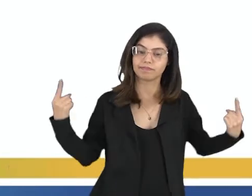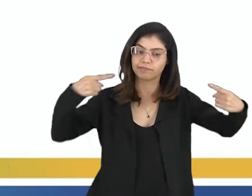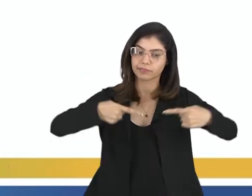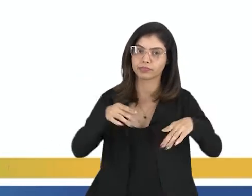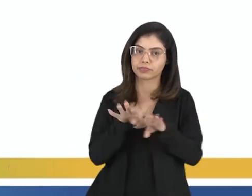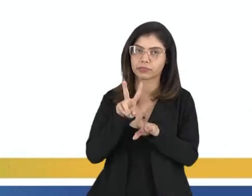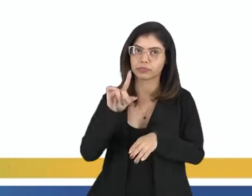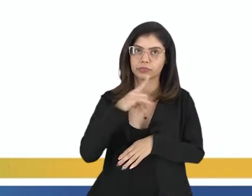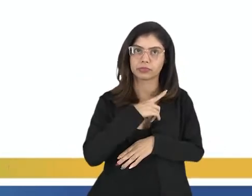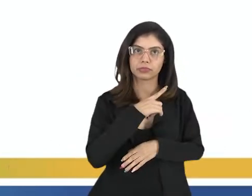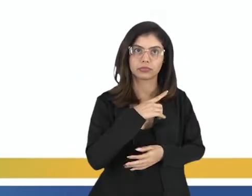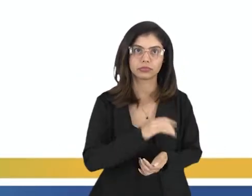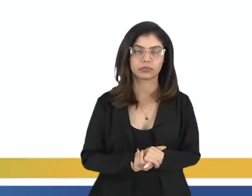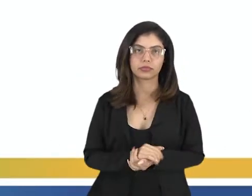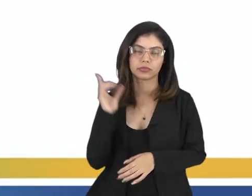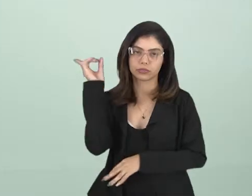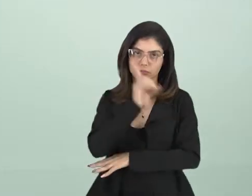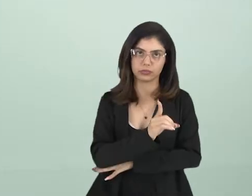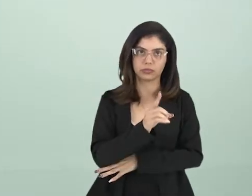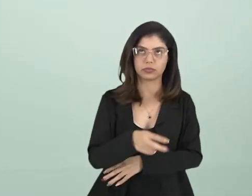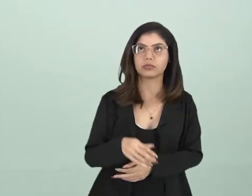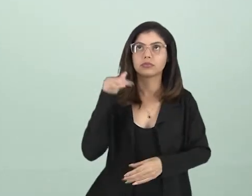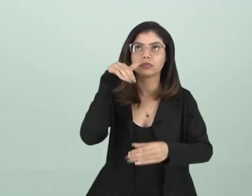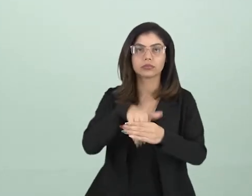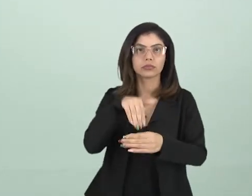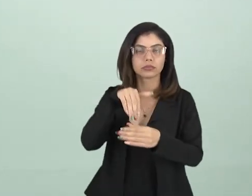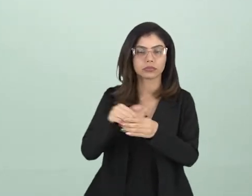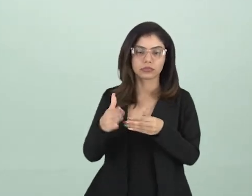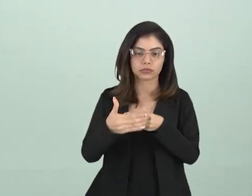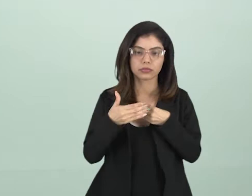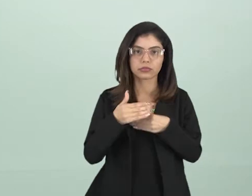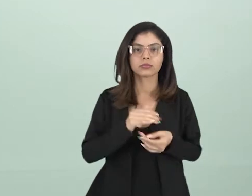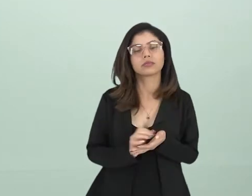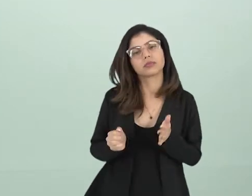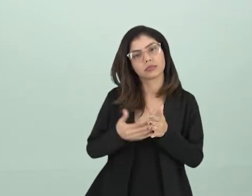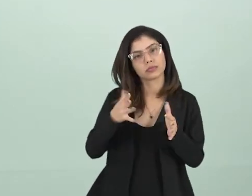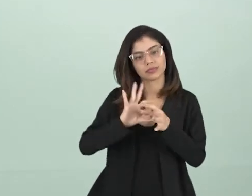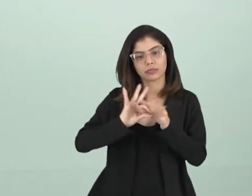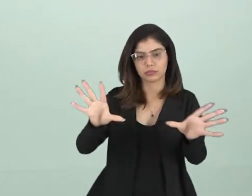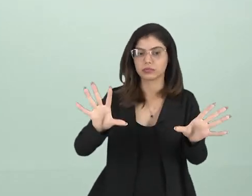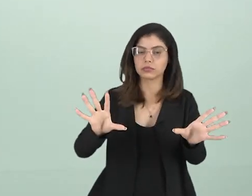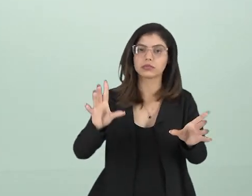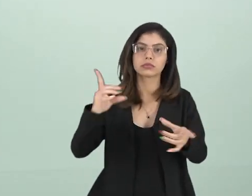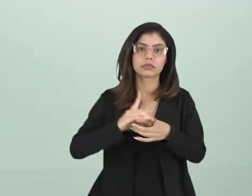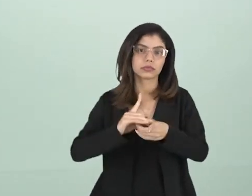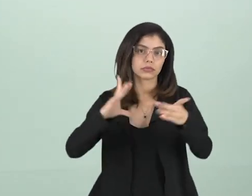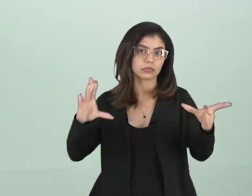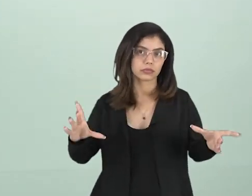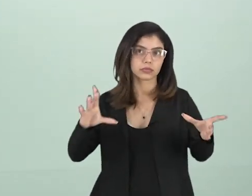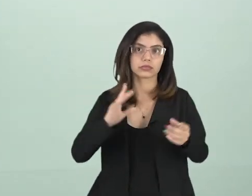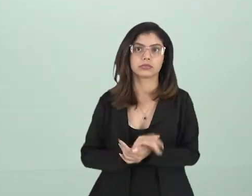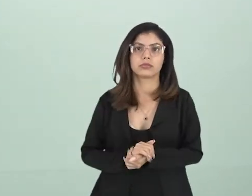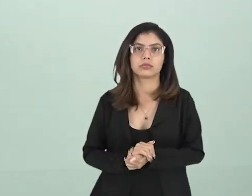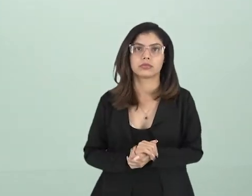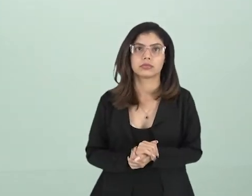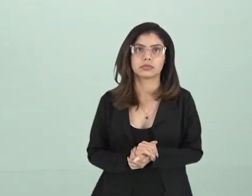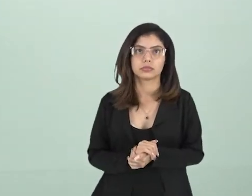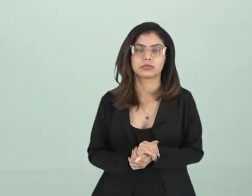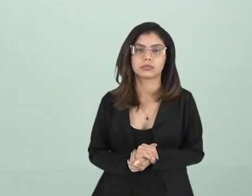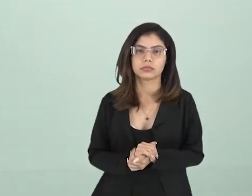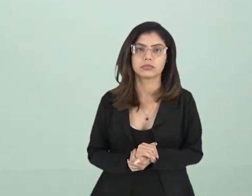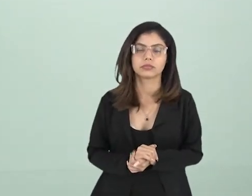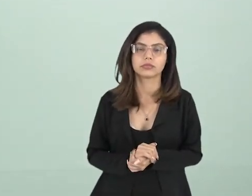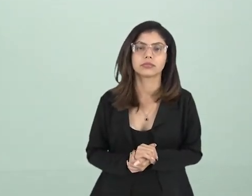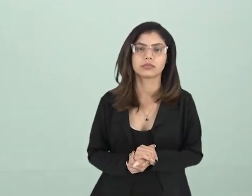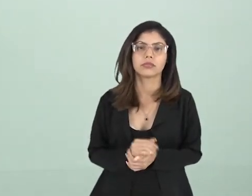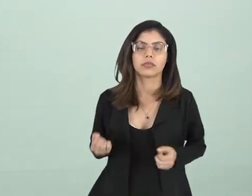aí o direito de votar suprimido, a gente vai ter muitas liberdades democráticas, Se filiar a